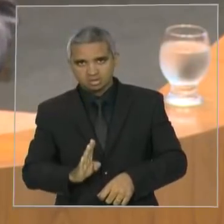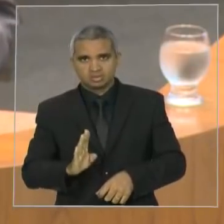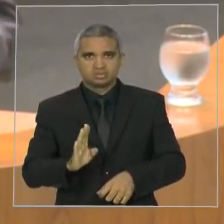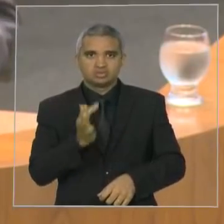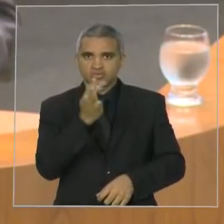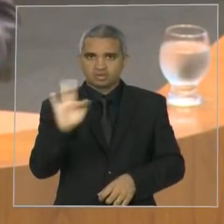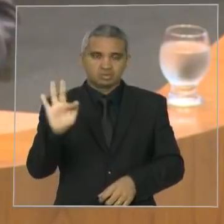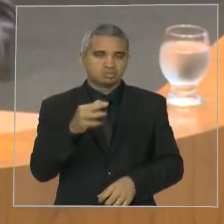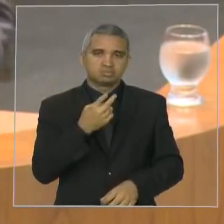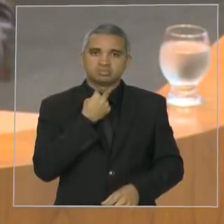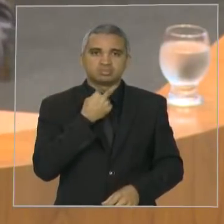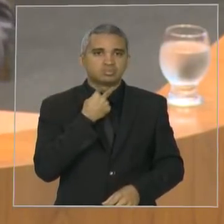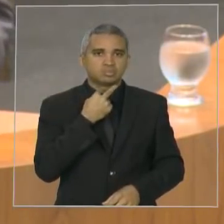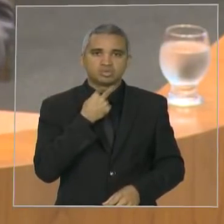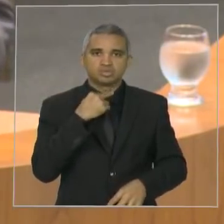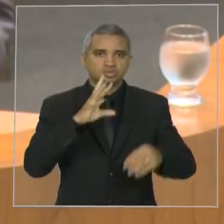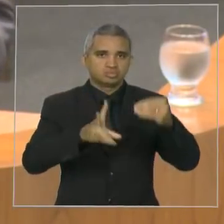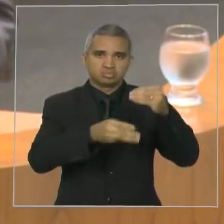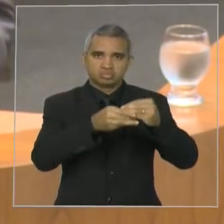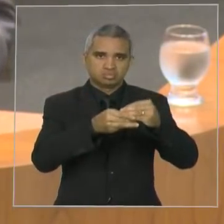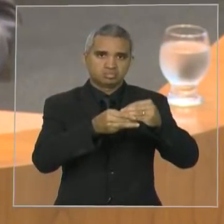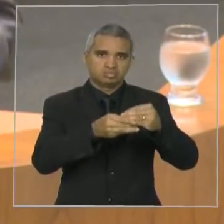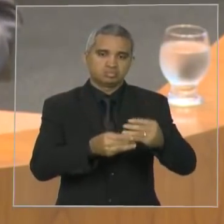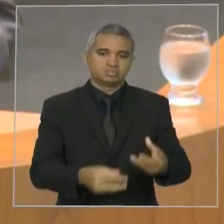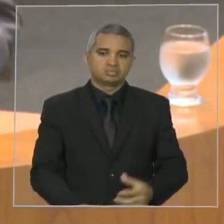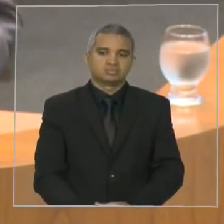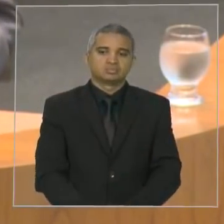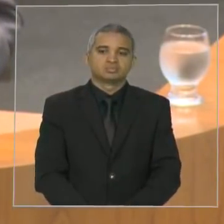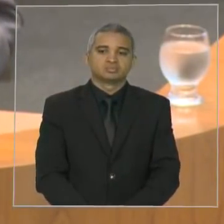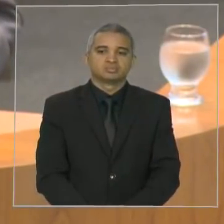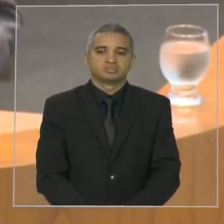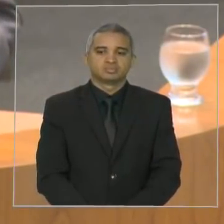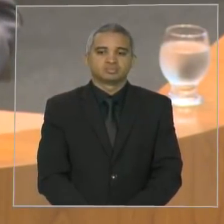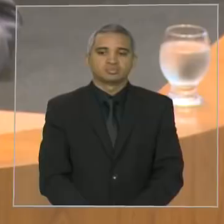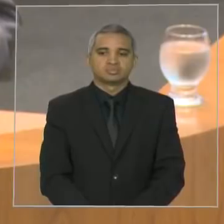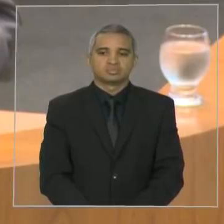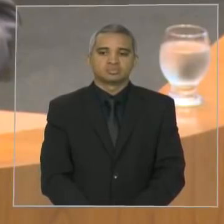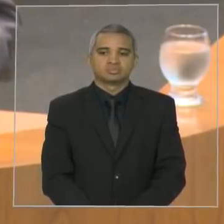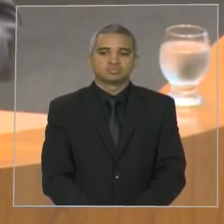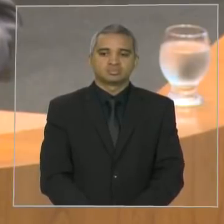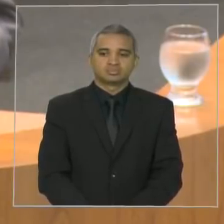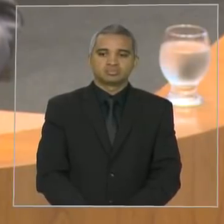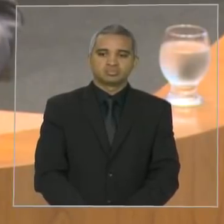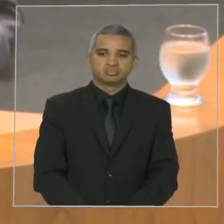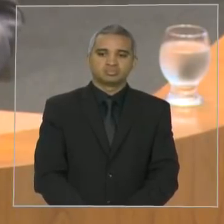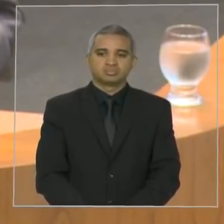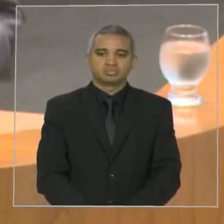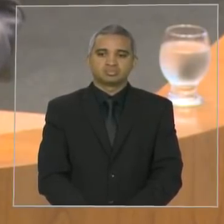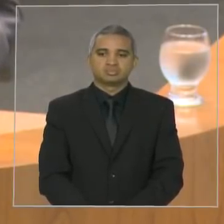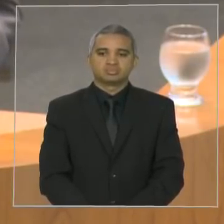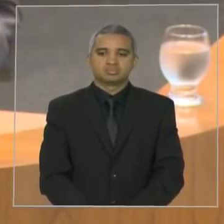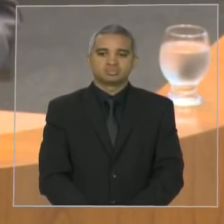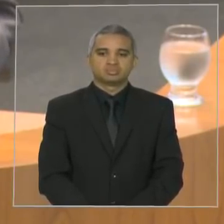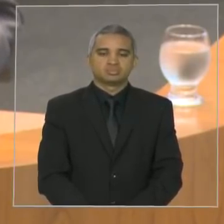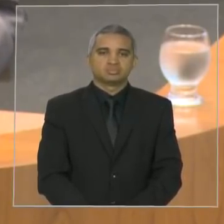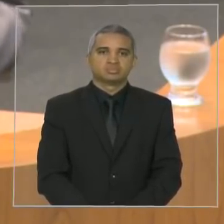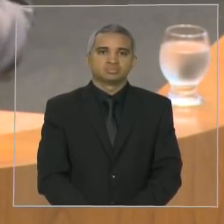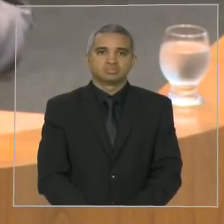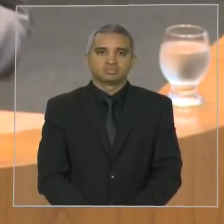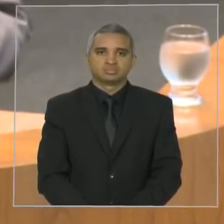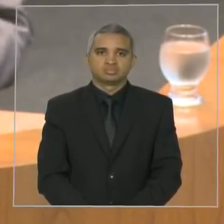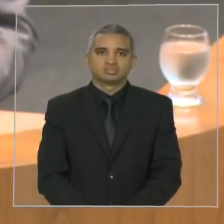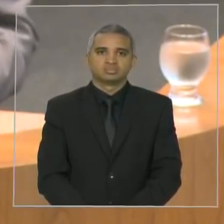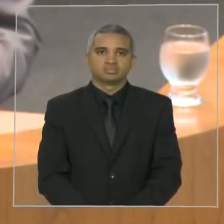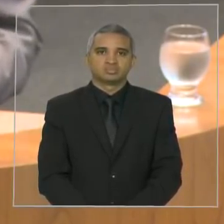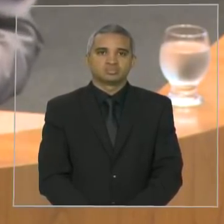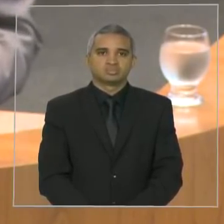também que essa regra é válida para todos os estados da federação. Então, até o dia 30 de dezembro,